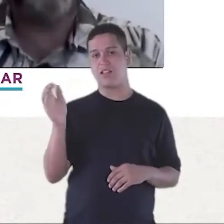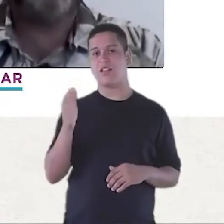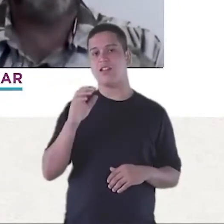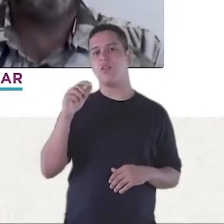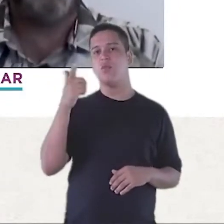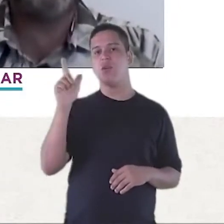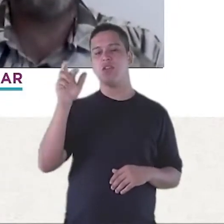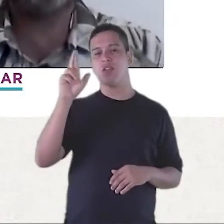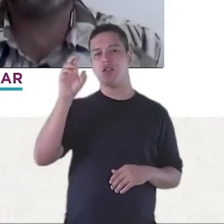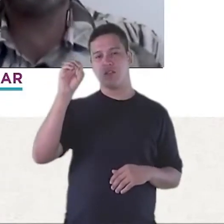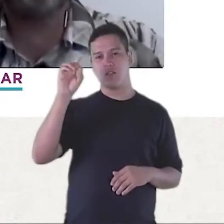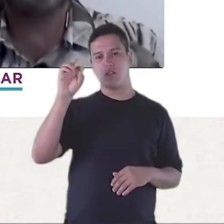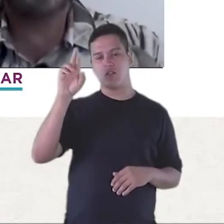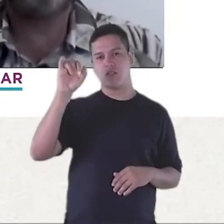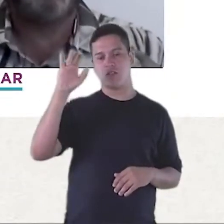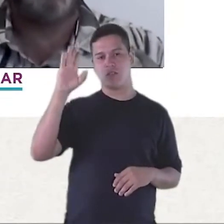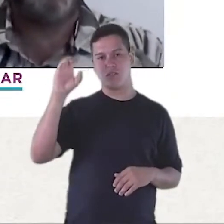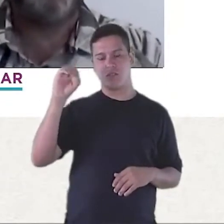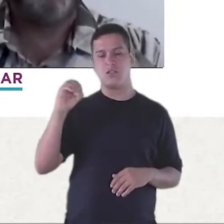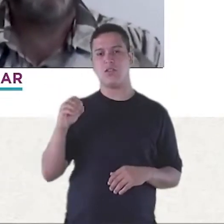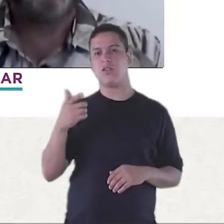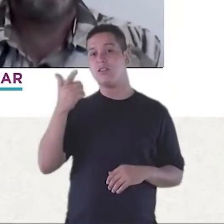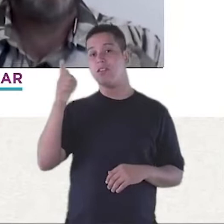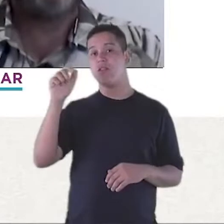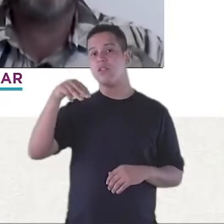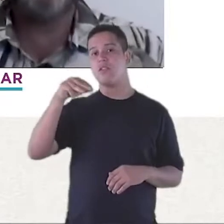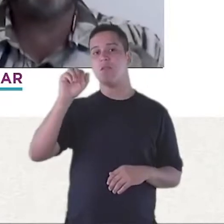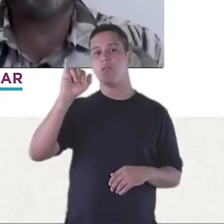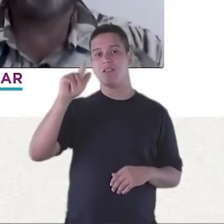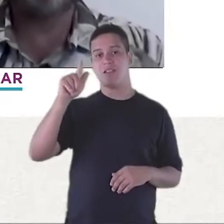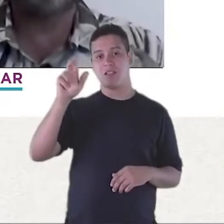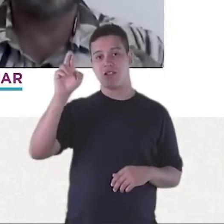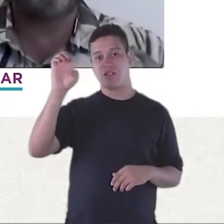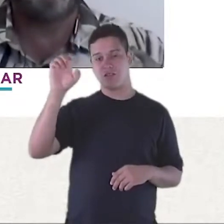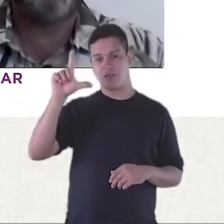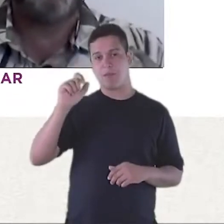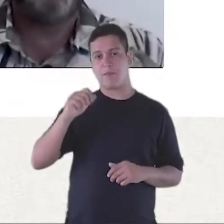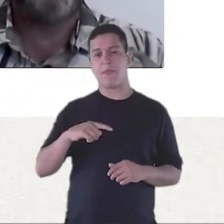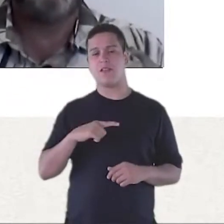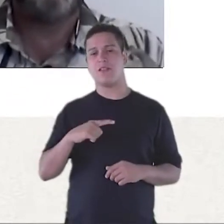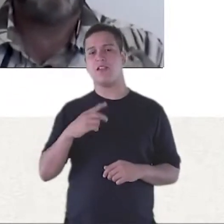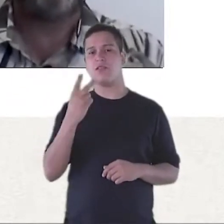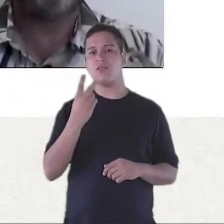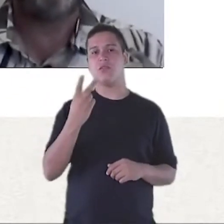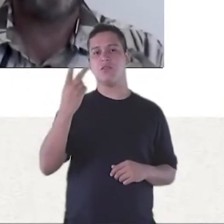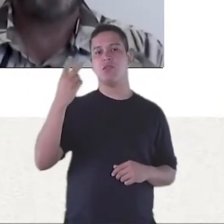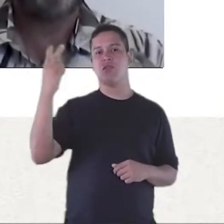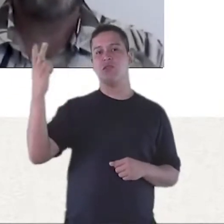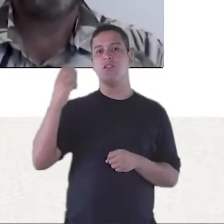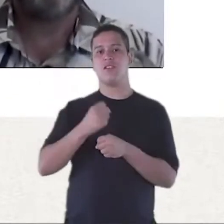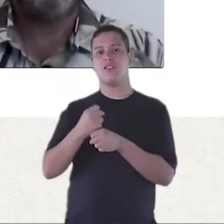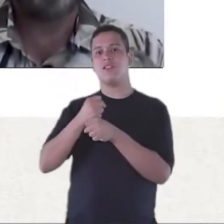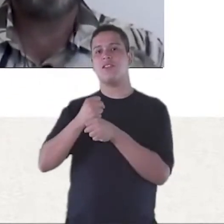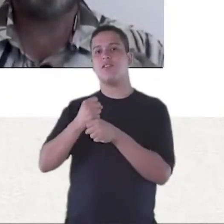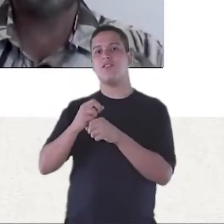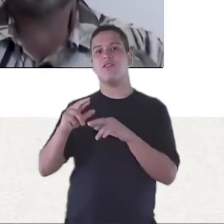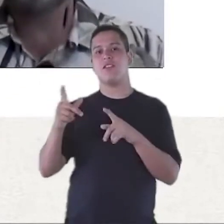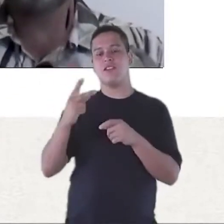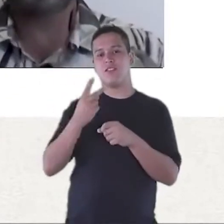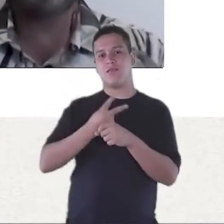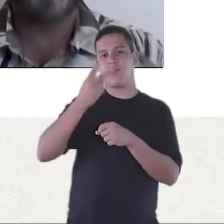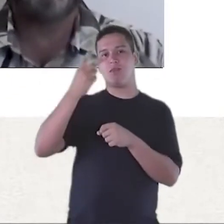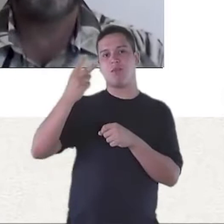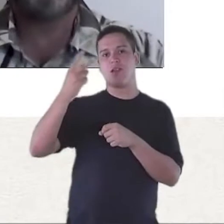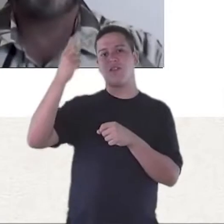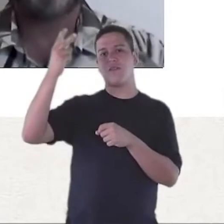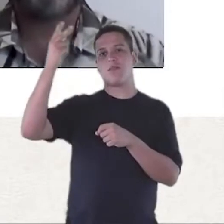há 2 anos. A Carla, que é um pouco mais velha. Mas é 2 anos entre os guris, Tá entre os certo. meninos. É uma